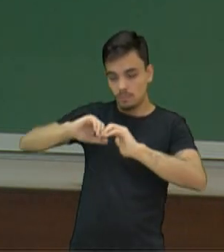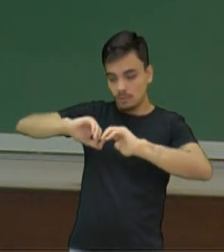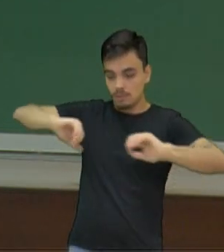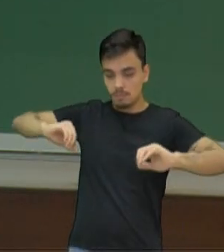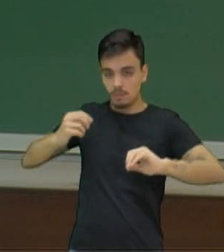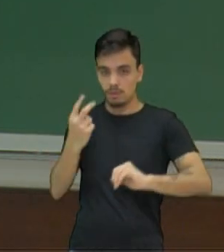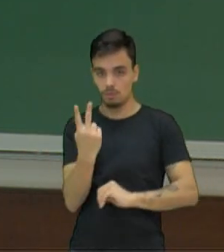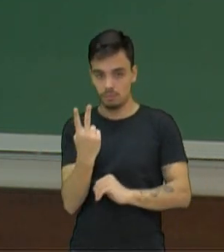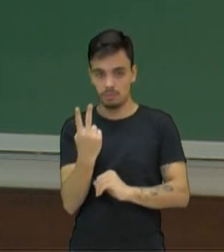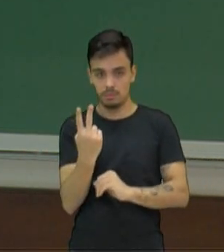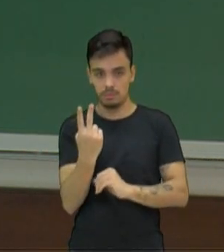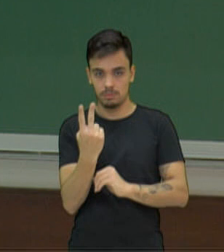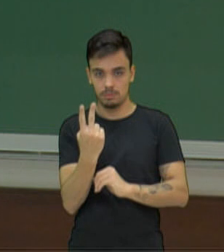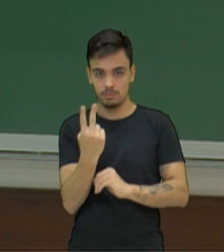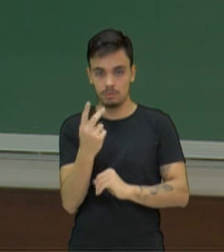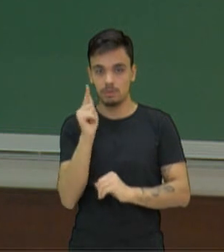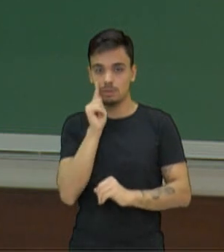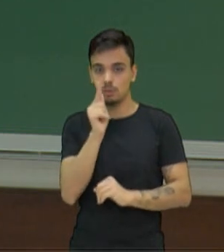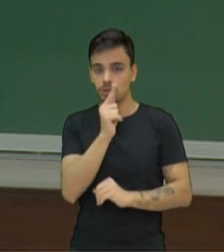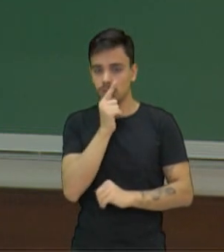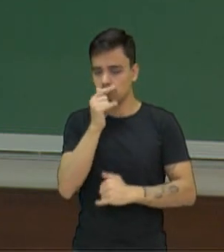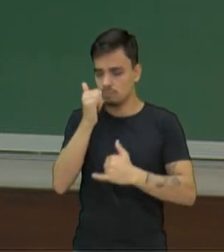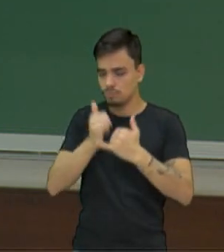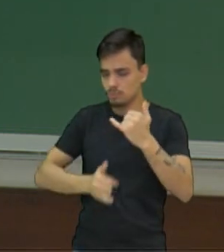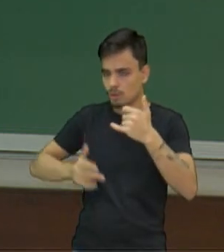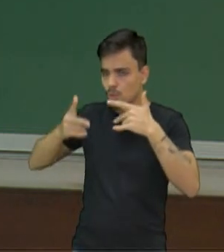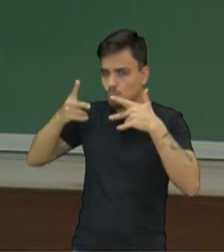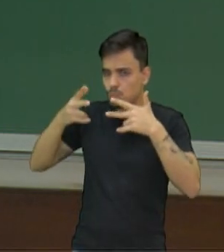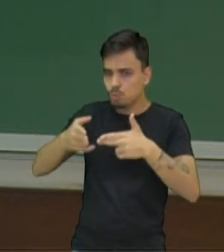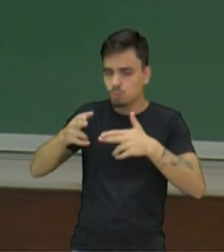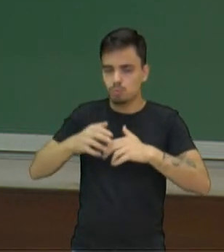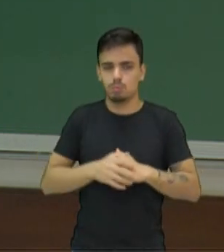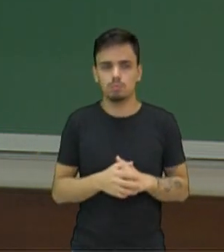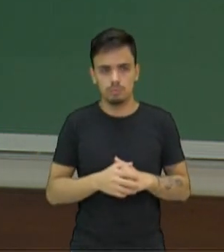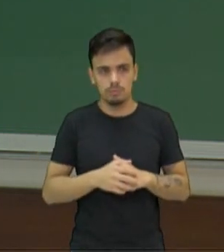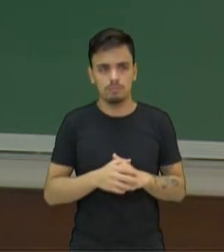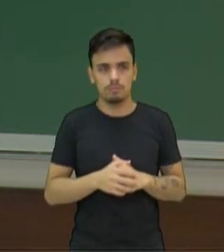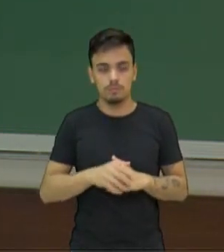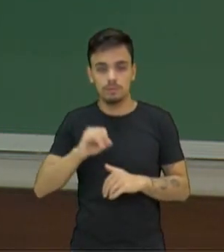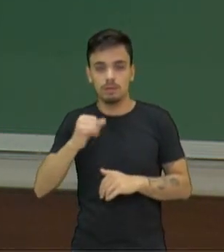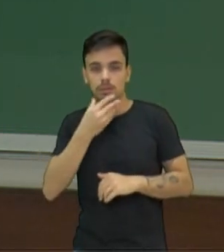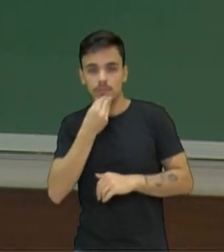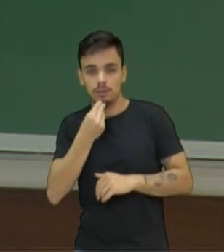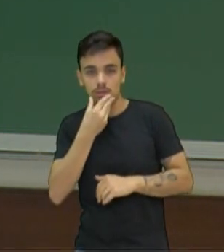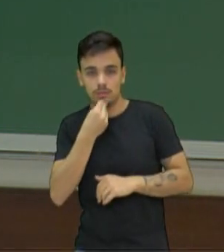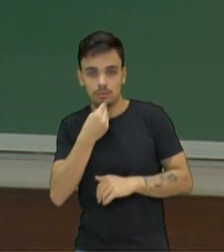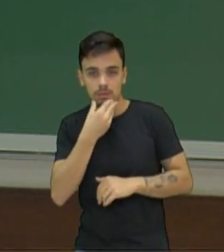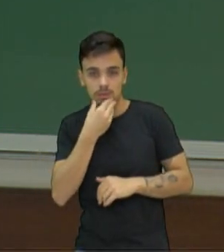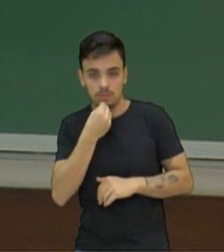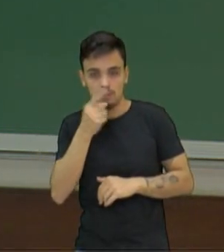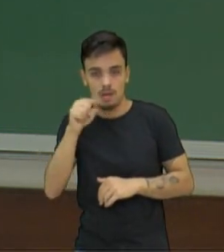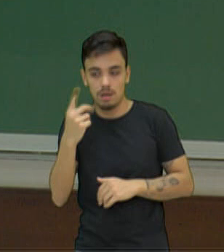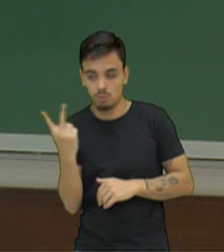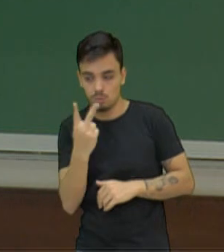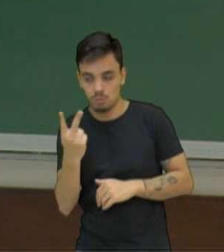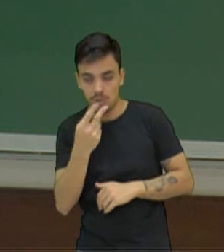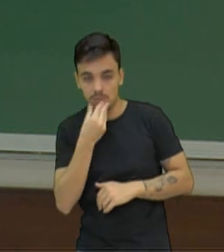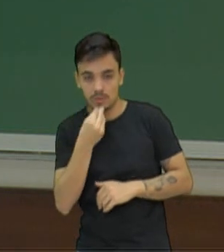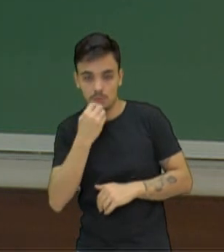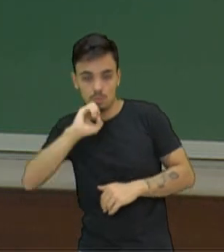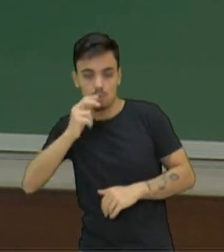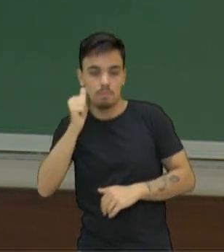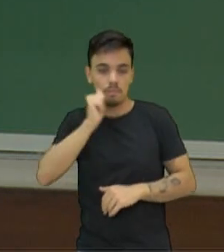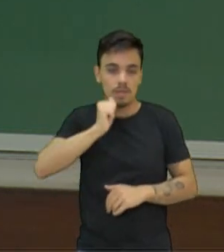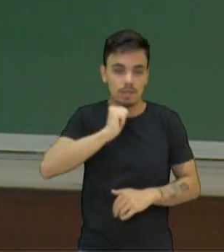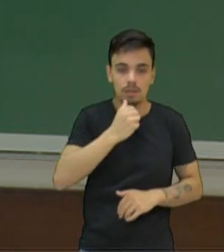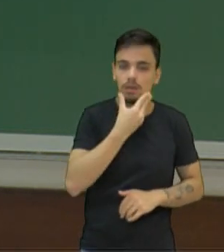2, formando os chamados gêmeos idênticos ou univitelinos. Se for menino, os 2 serão meninos. Se for menina, as